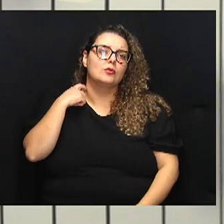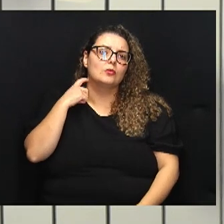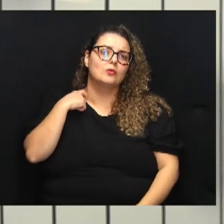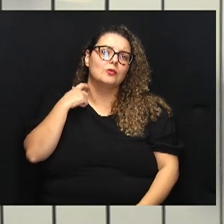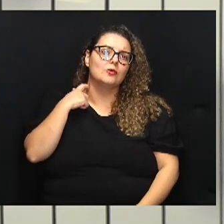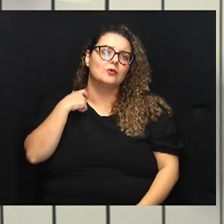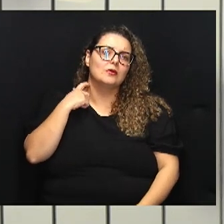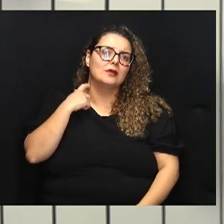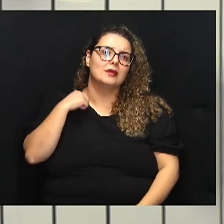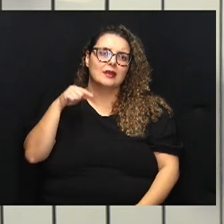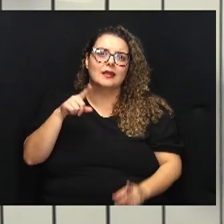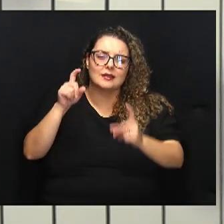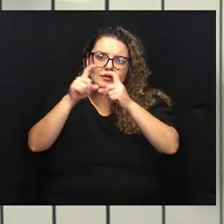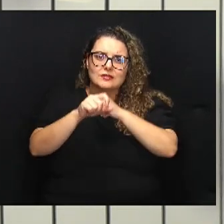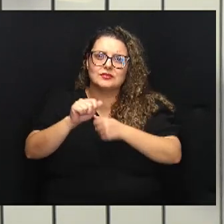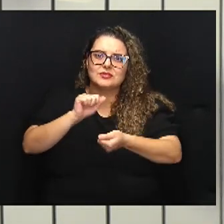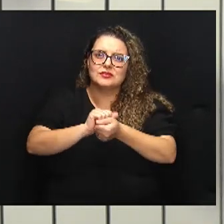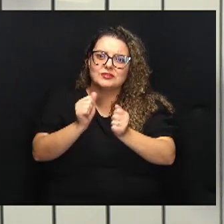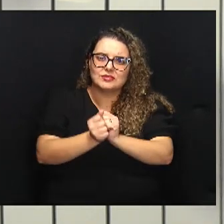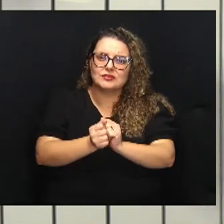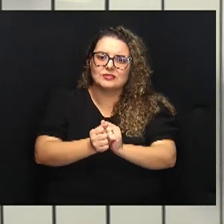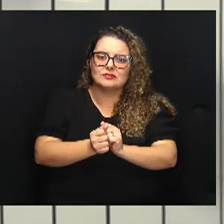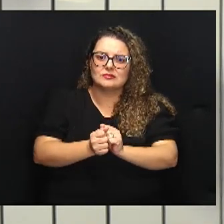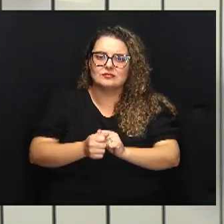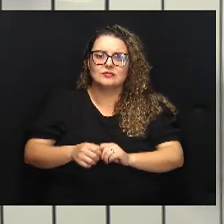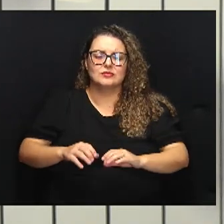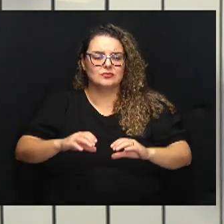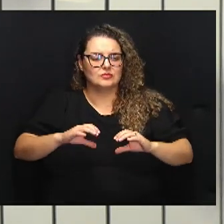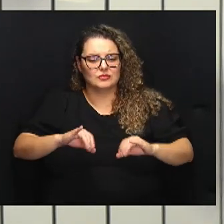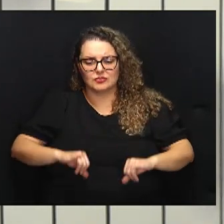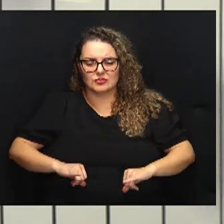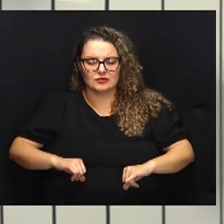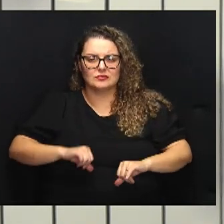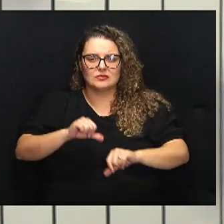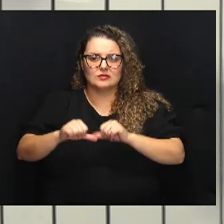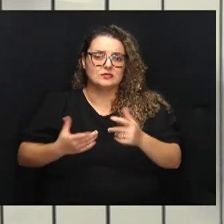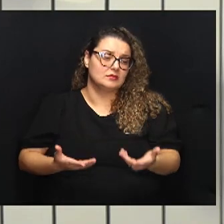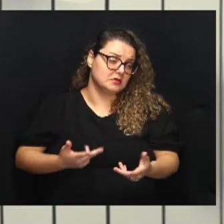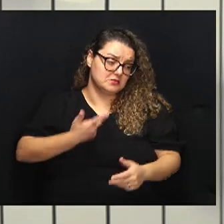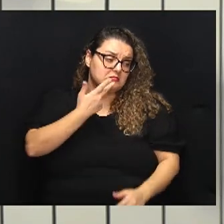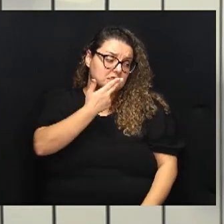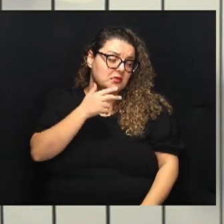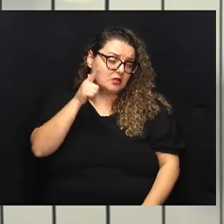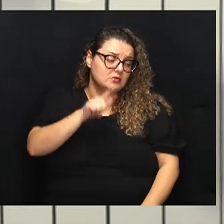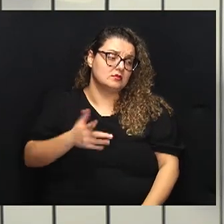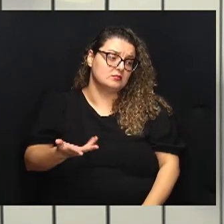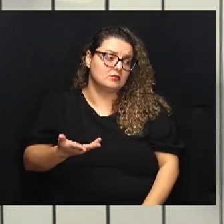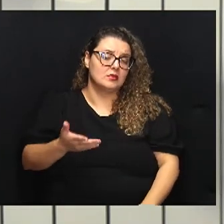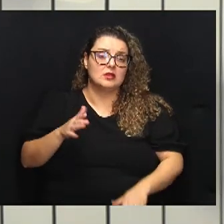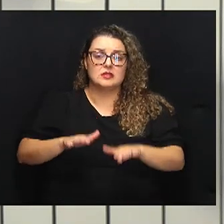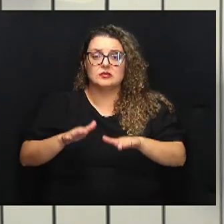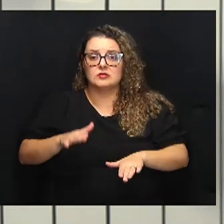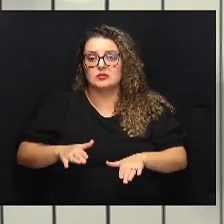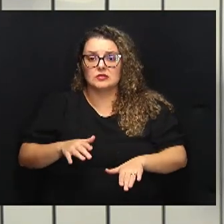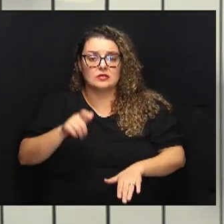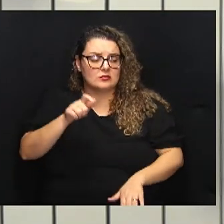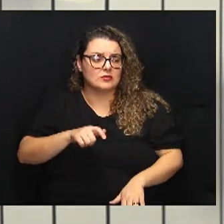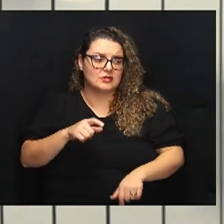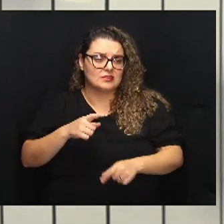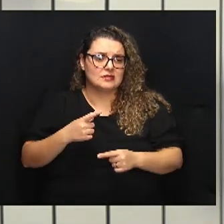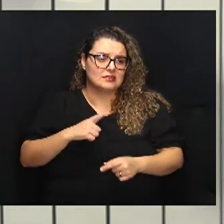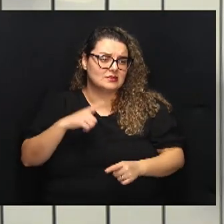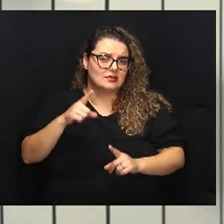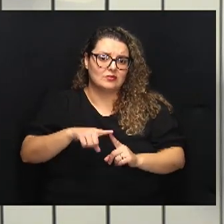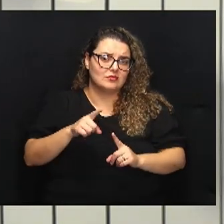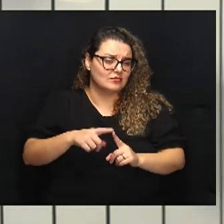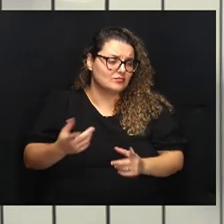dificuldade de ressignificar a dor? Porque no seu caso você fez a cirurgia e conseguiu, mas às vezes a pessoa ela tem alguma condição que ela não